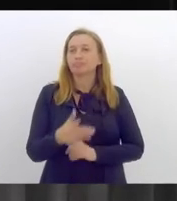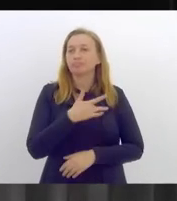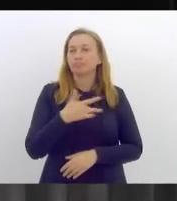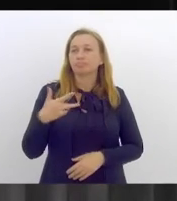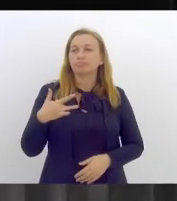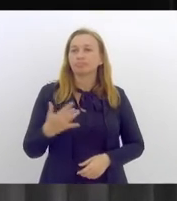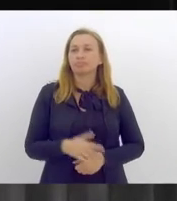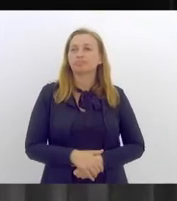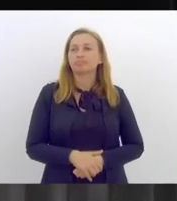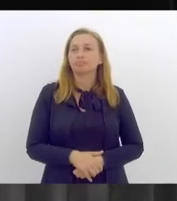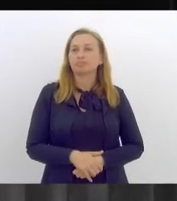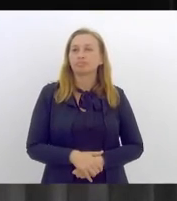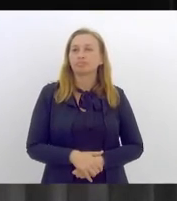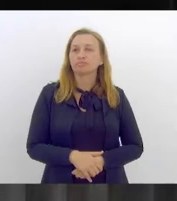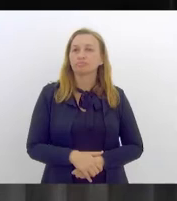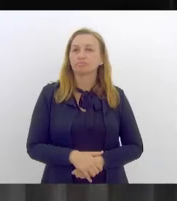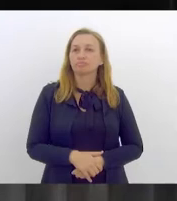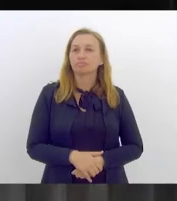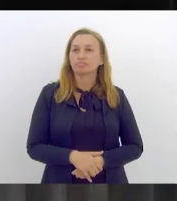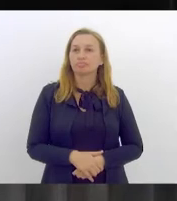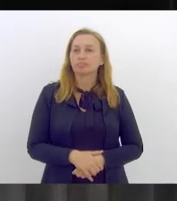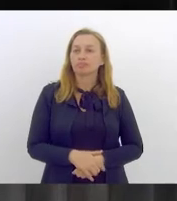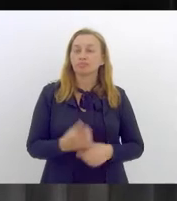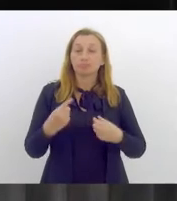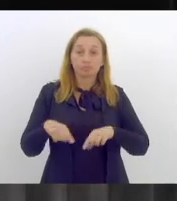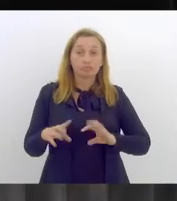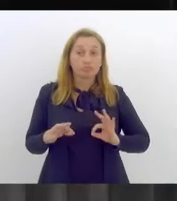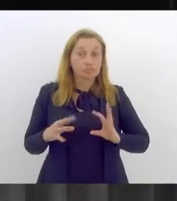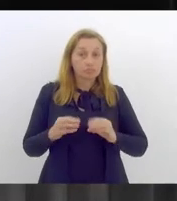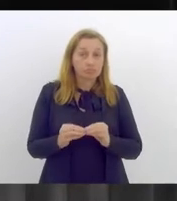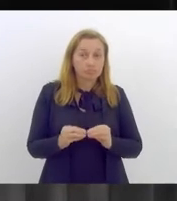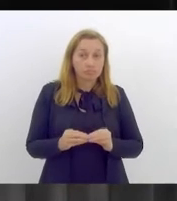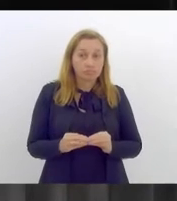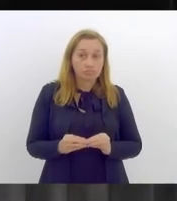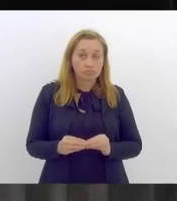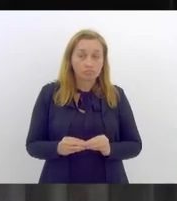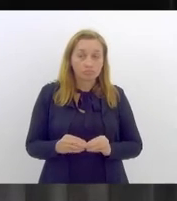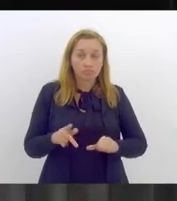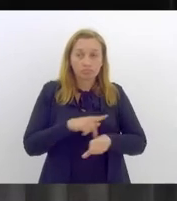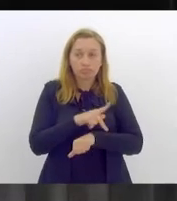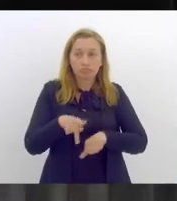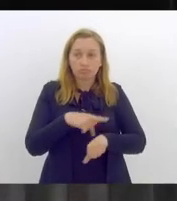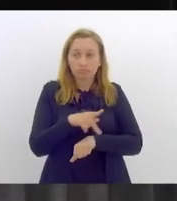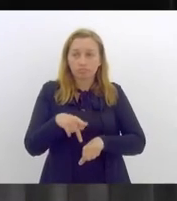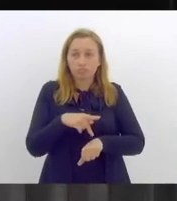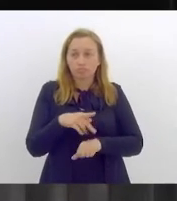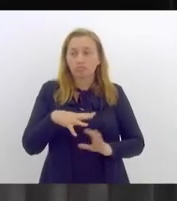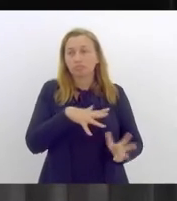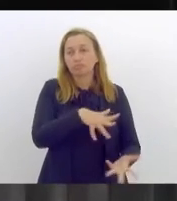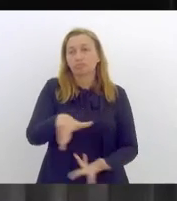saúde, um contrassenso para um país que, como o mundo